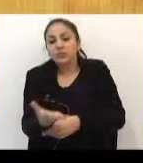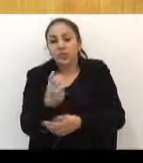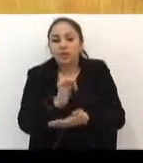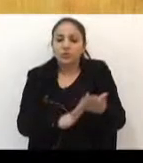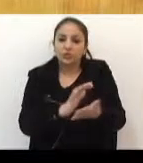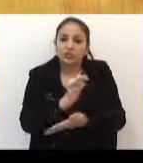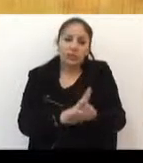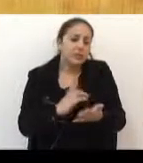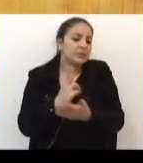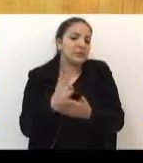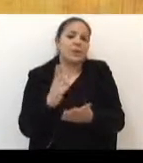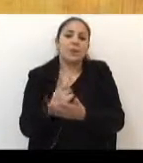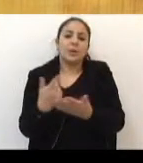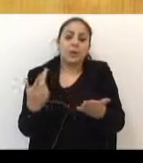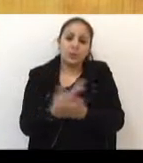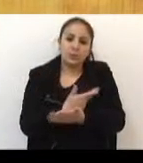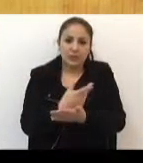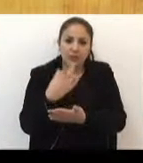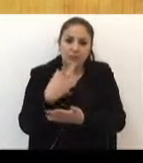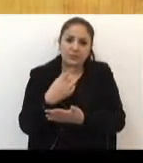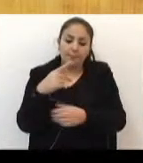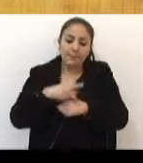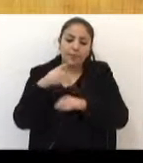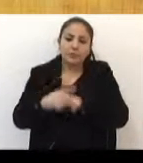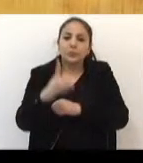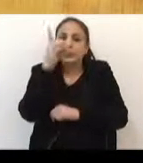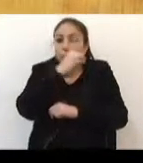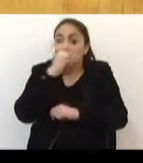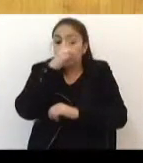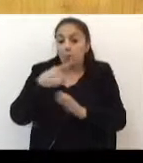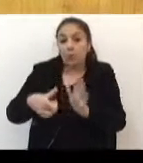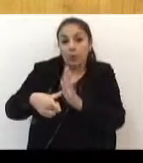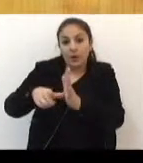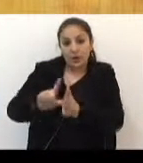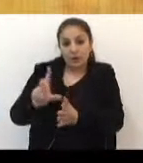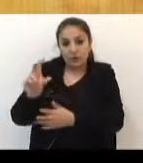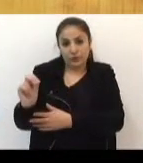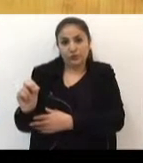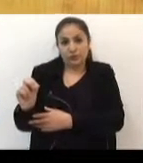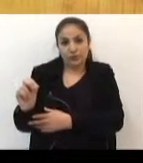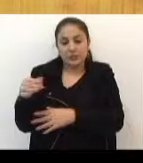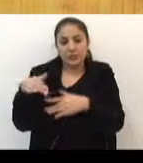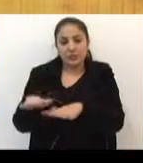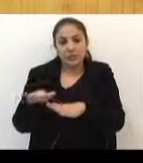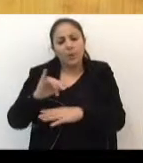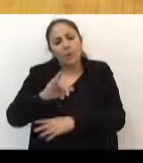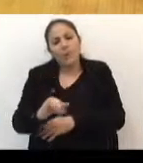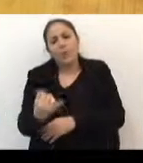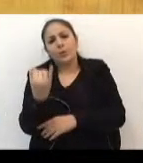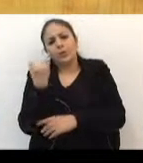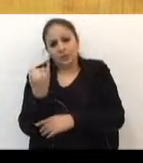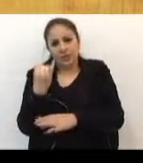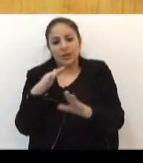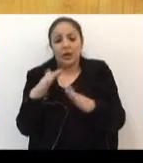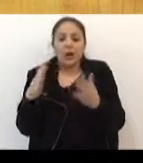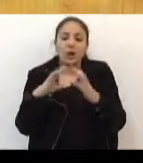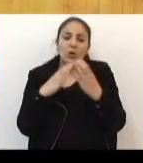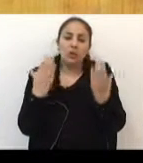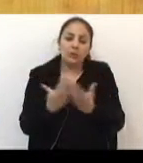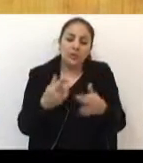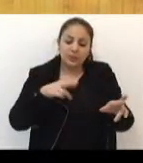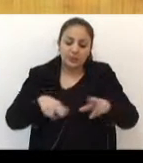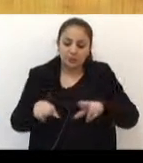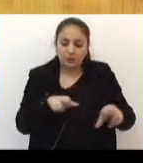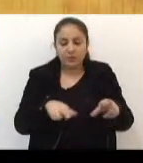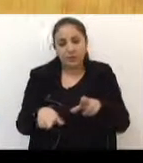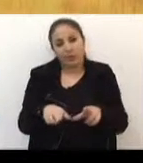sempre ocorre na cidade de Passo Fundo, no domingo que antecede o 20 de setembro, para oportunizar a comunidade regional,